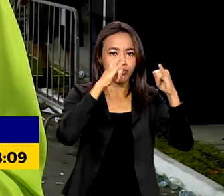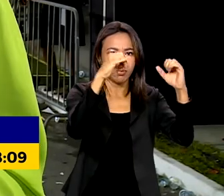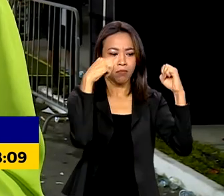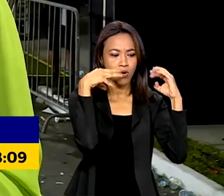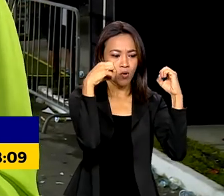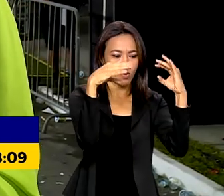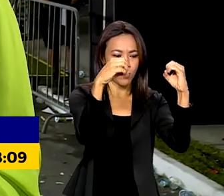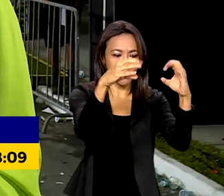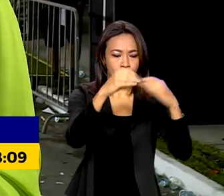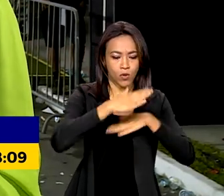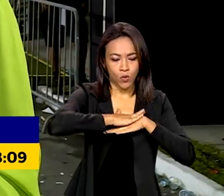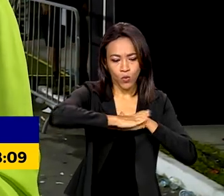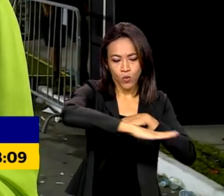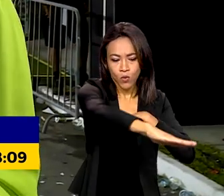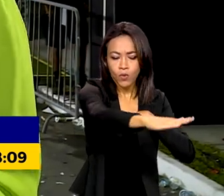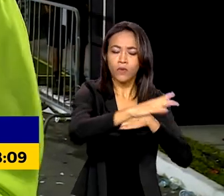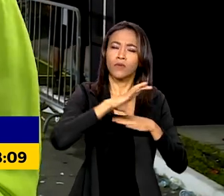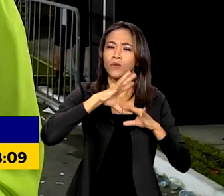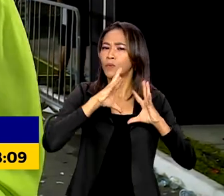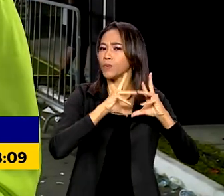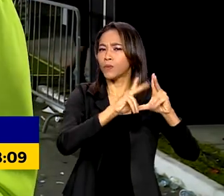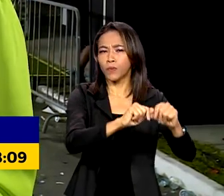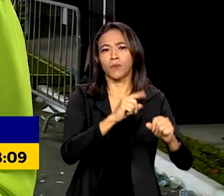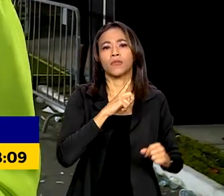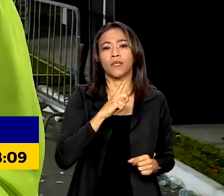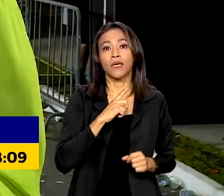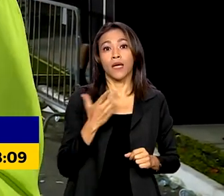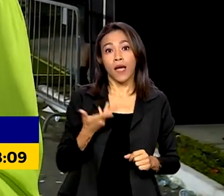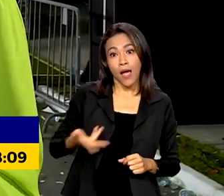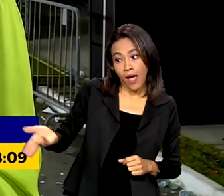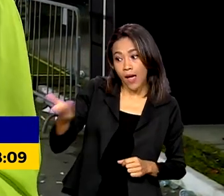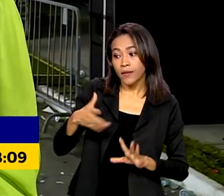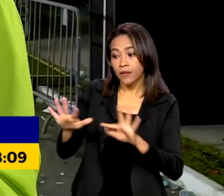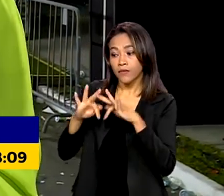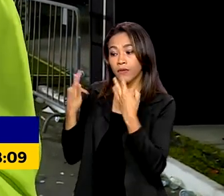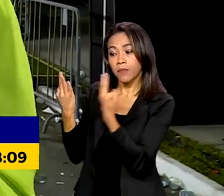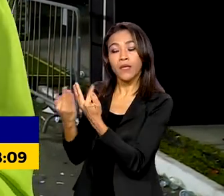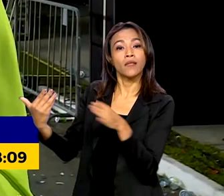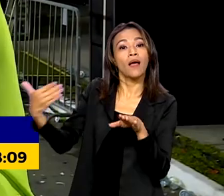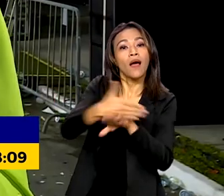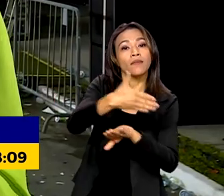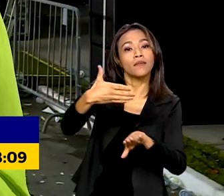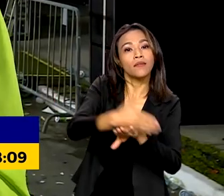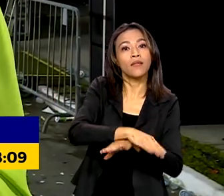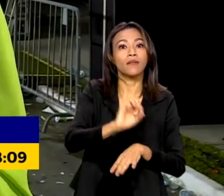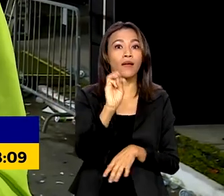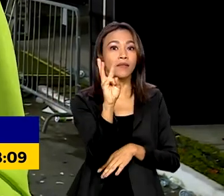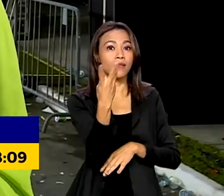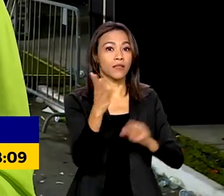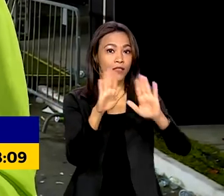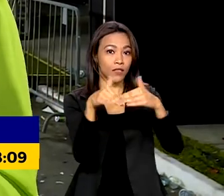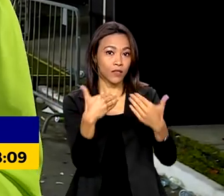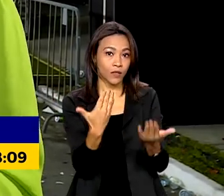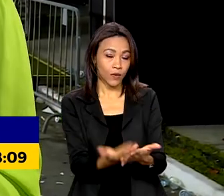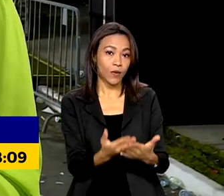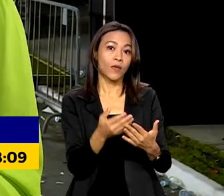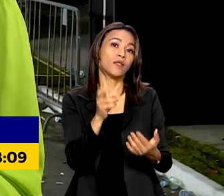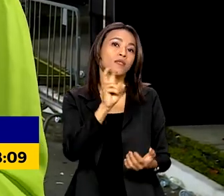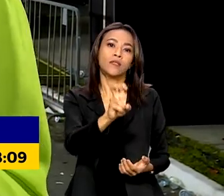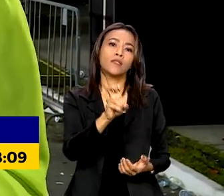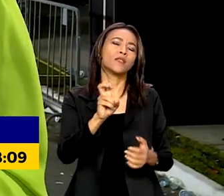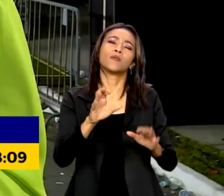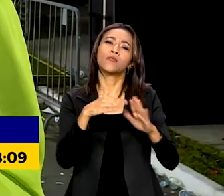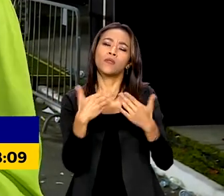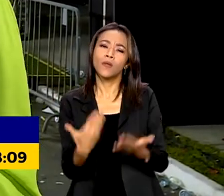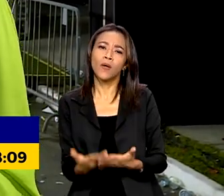pública, pavimentação e drenagem. As famílias terão acesso ainda a 6 creches, 5 escolas, postos